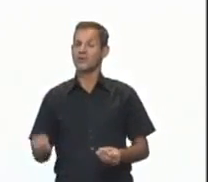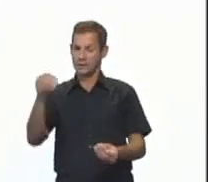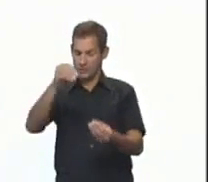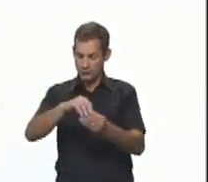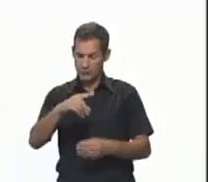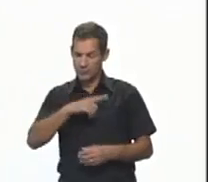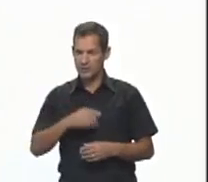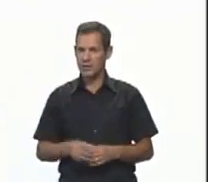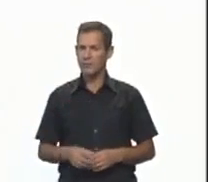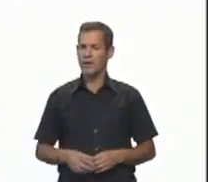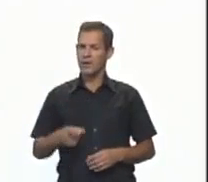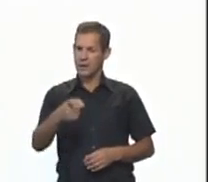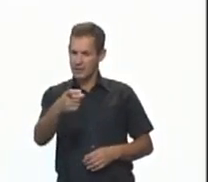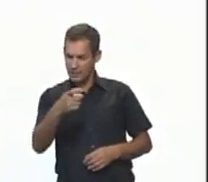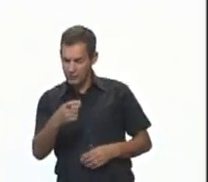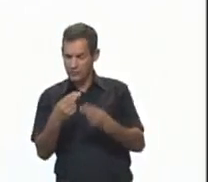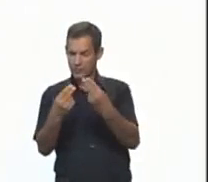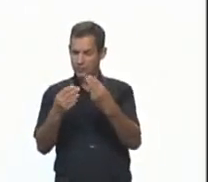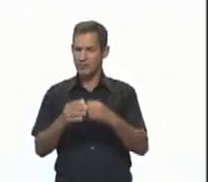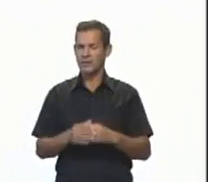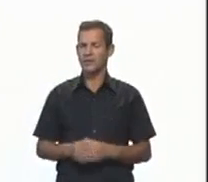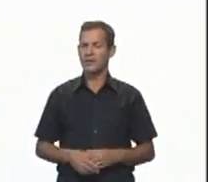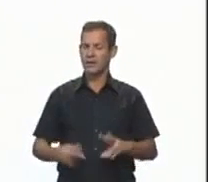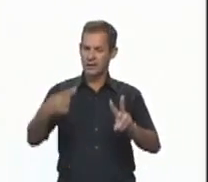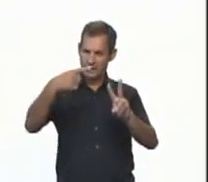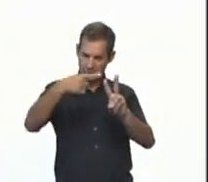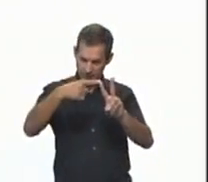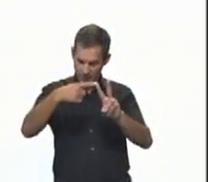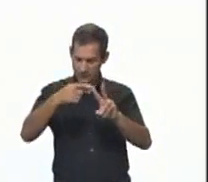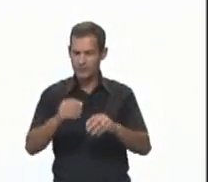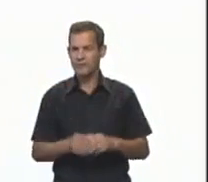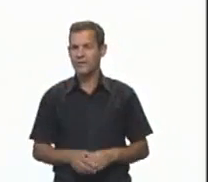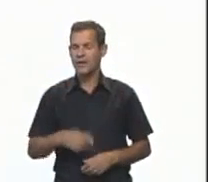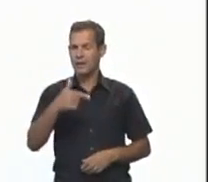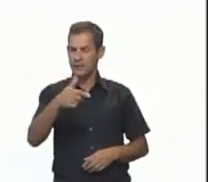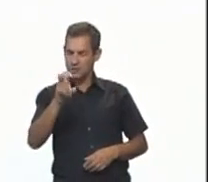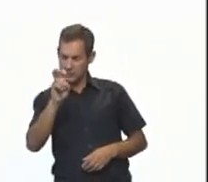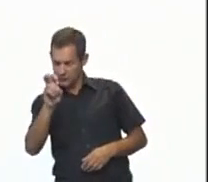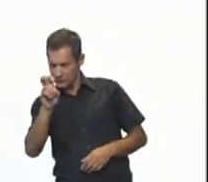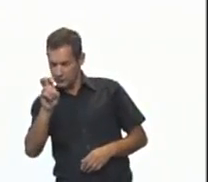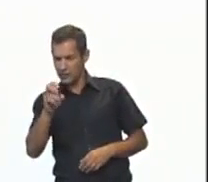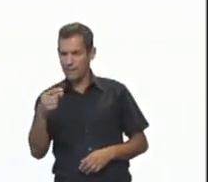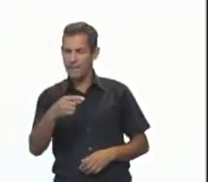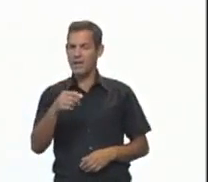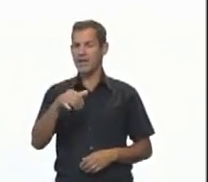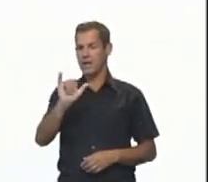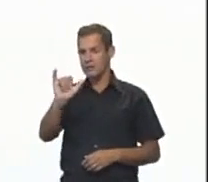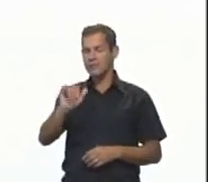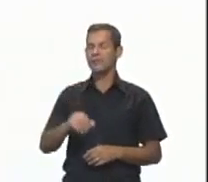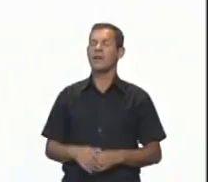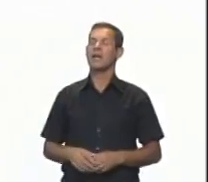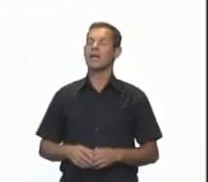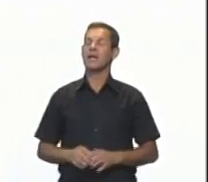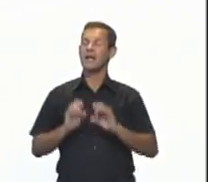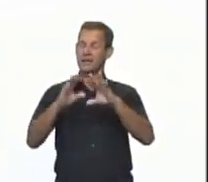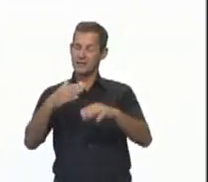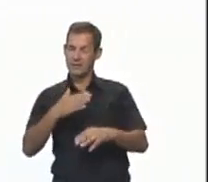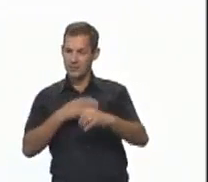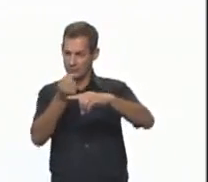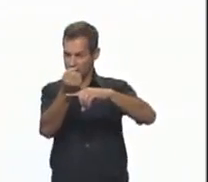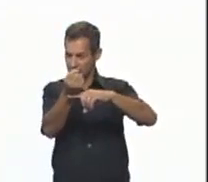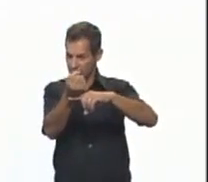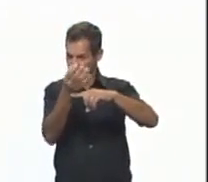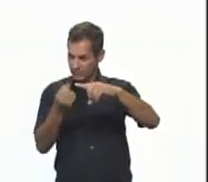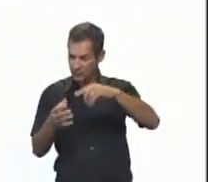simplifica, nós vamos ter x igual a raiz quadrada de 25 menos y. Deixei a minha